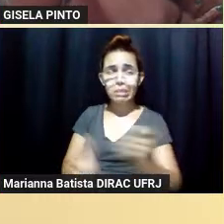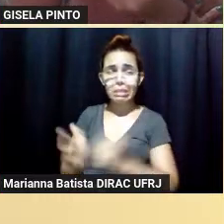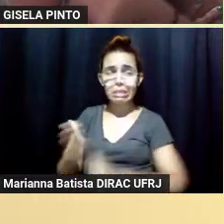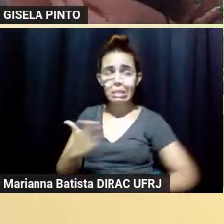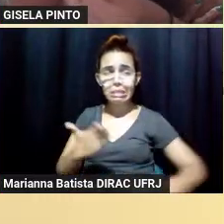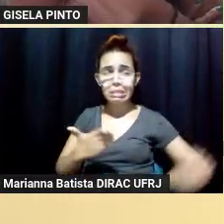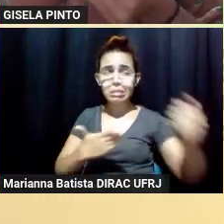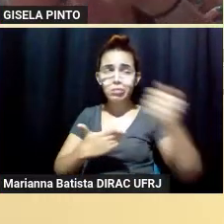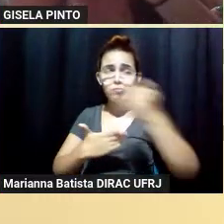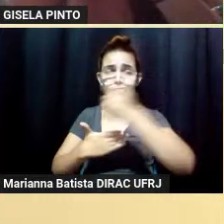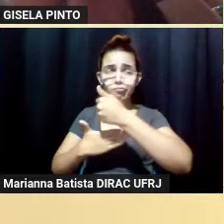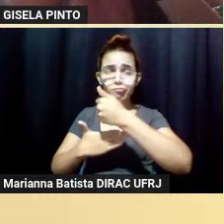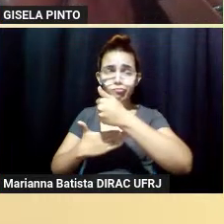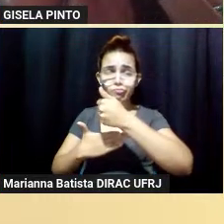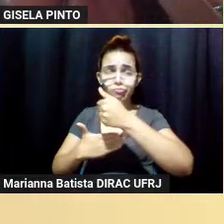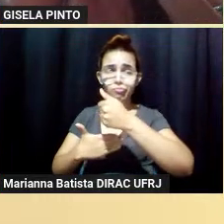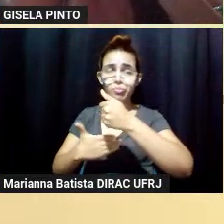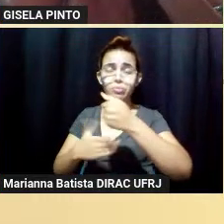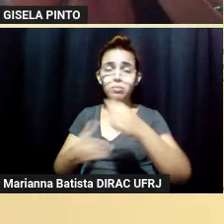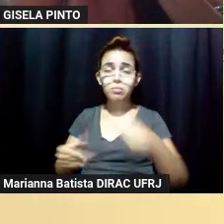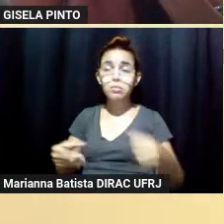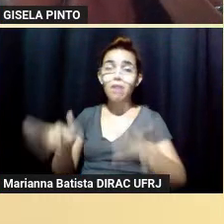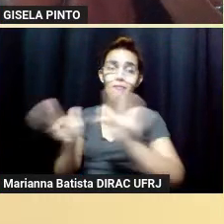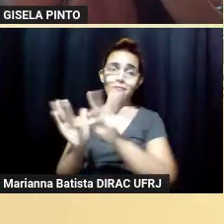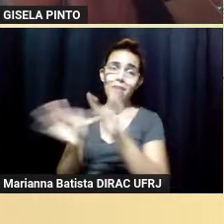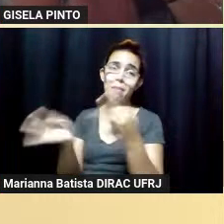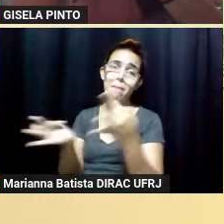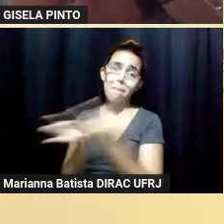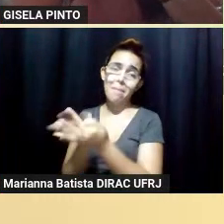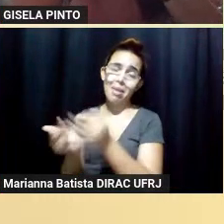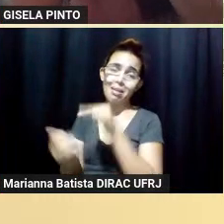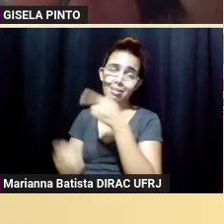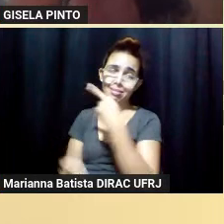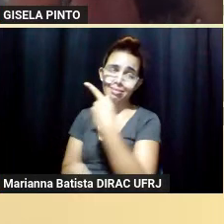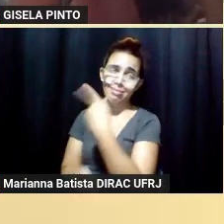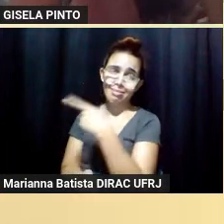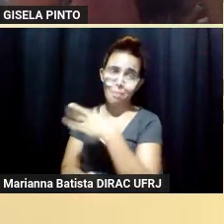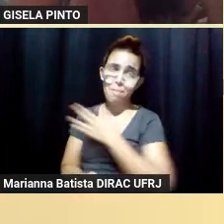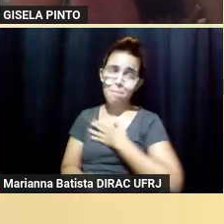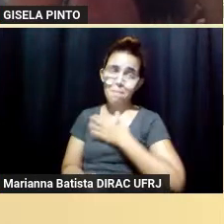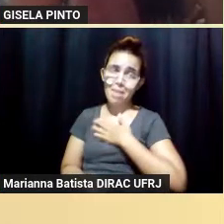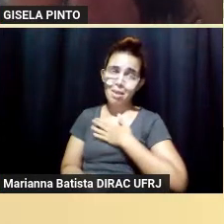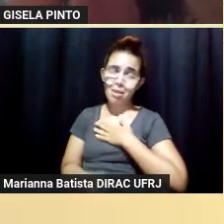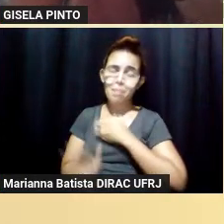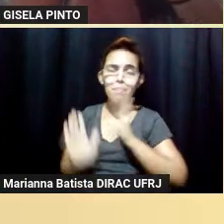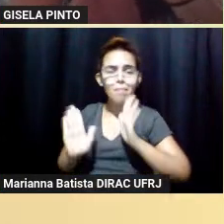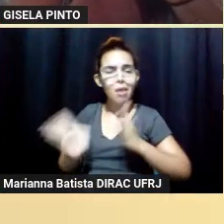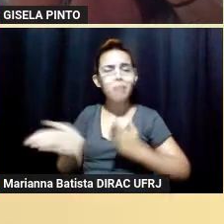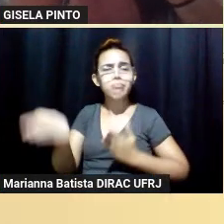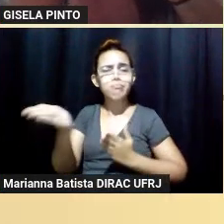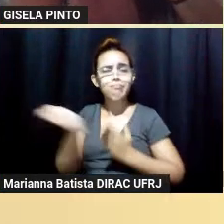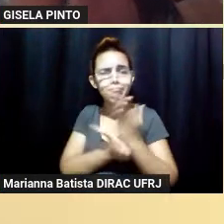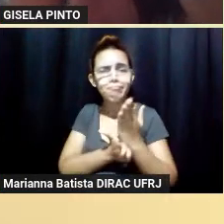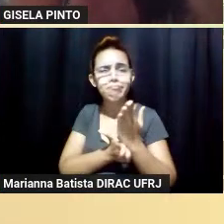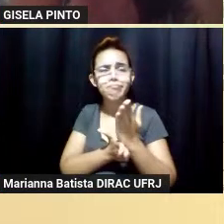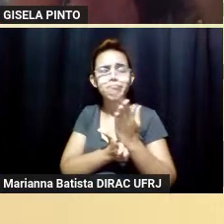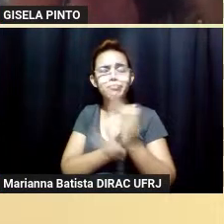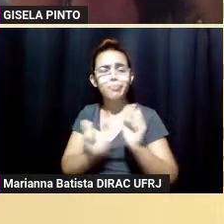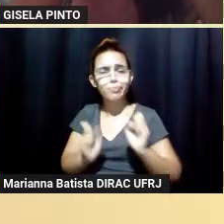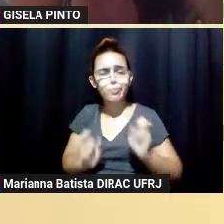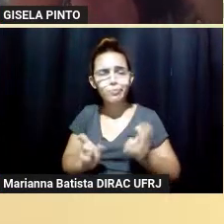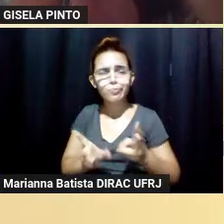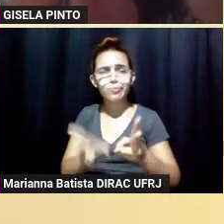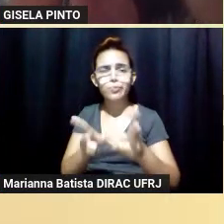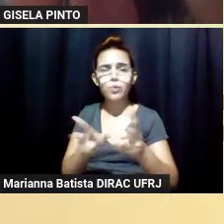desse seio familiar, né? Mas a gente segue, né? Segue de que forma?